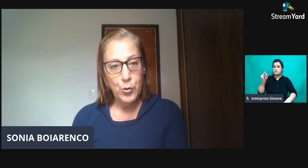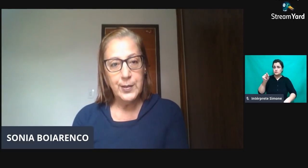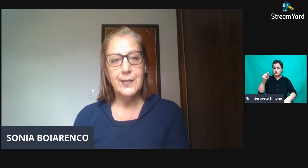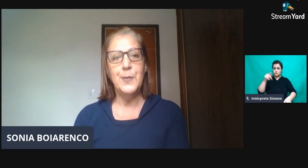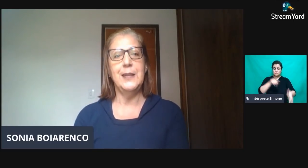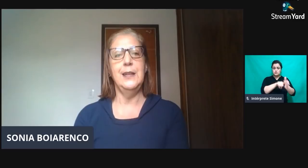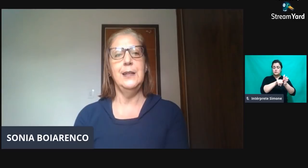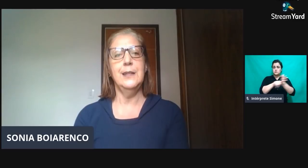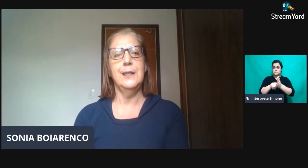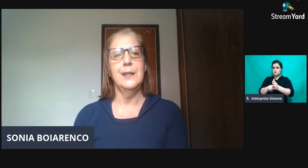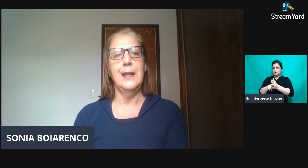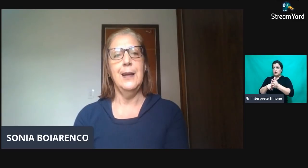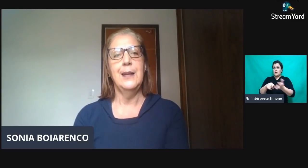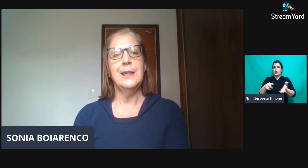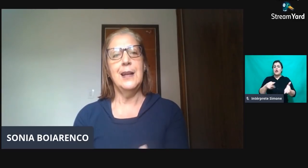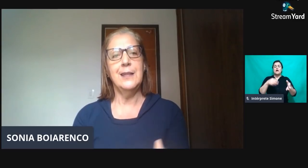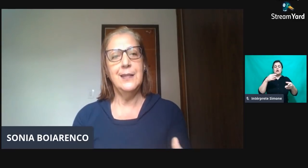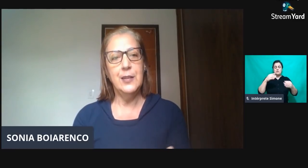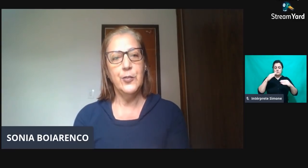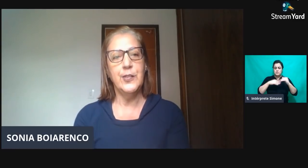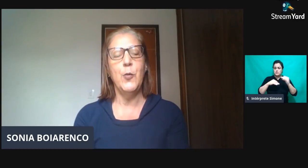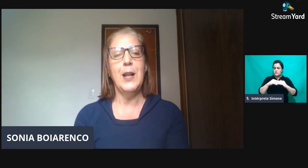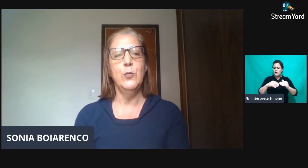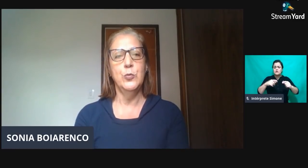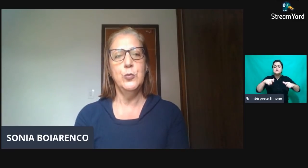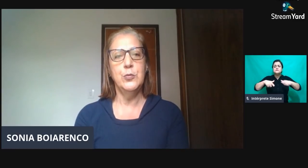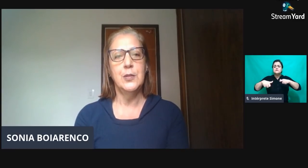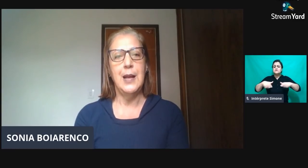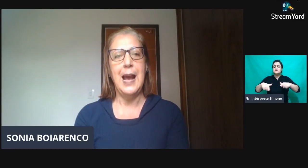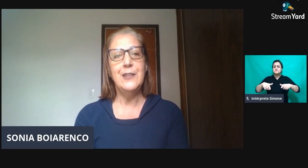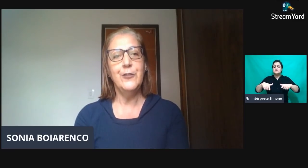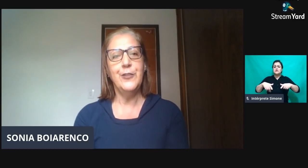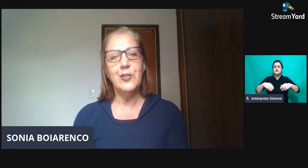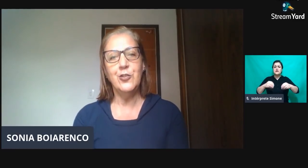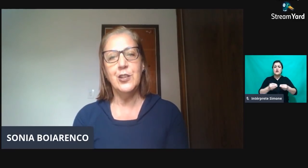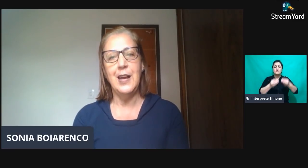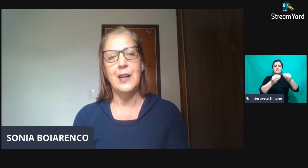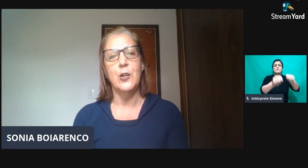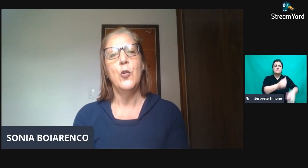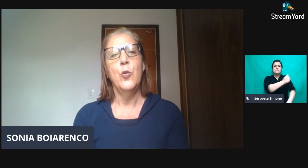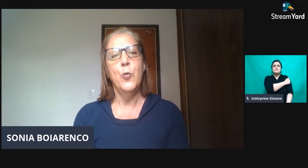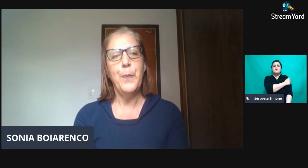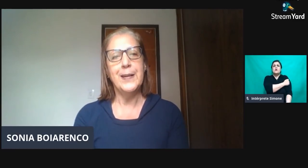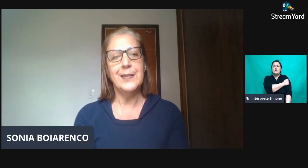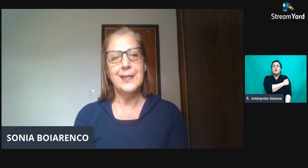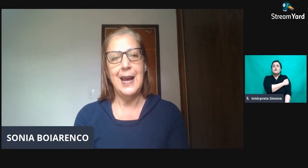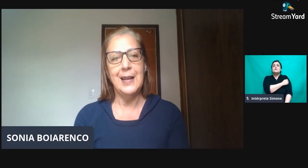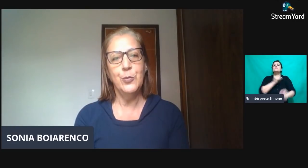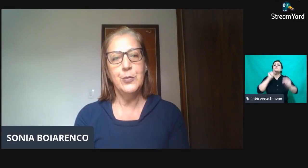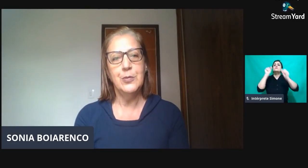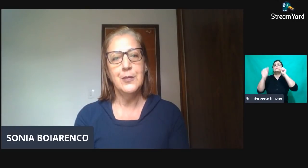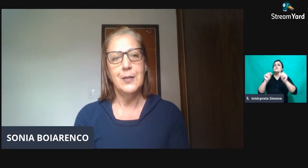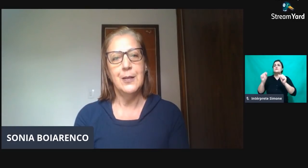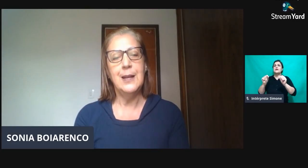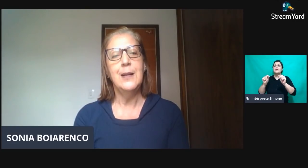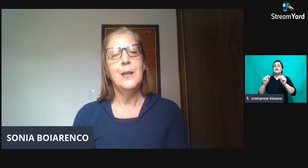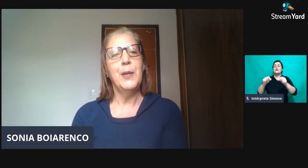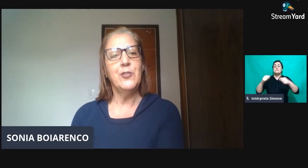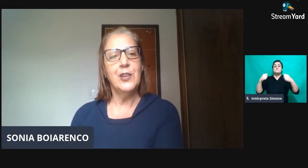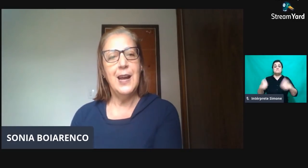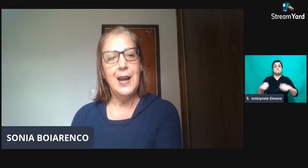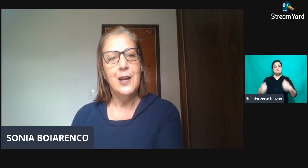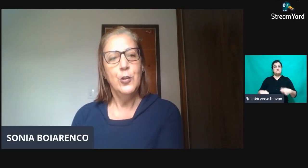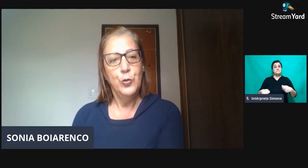de outras maneiras, né? Trazendo o seu aluno a investigar o passado,